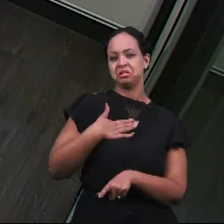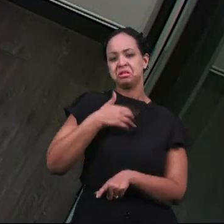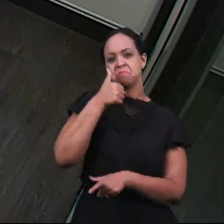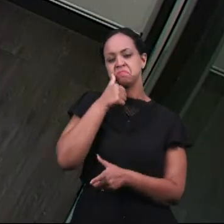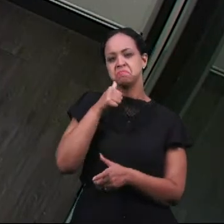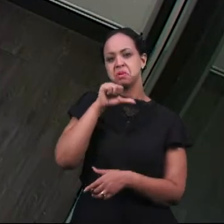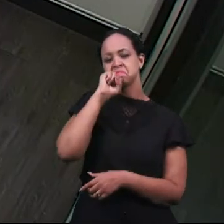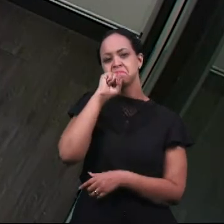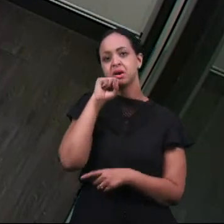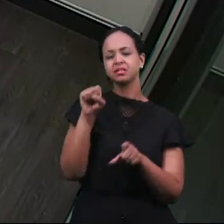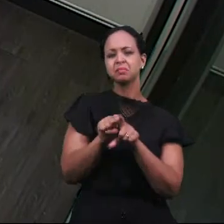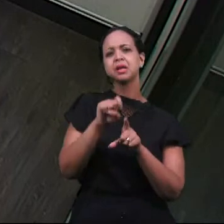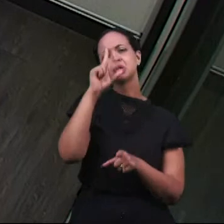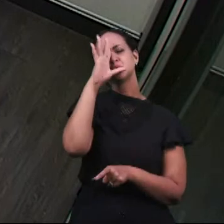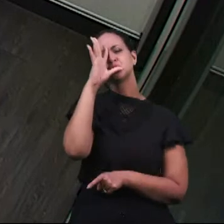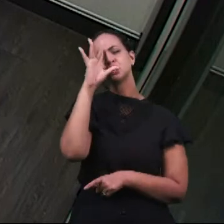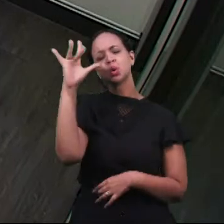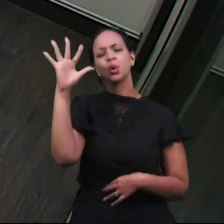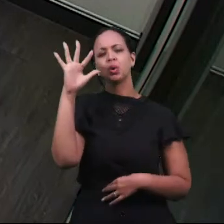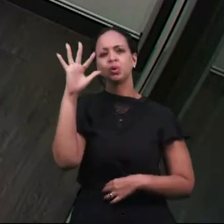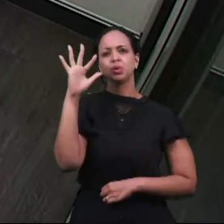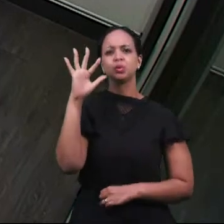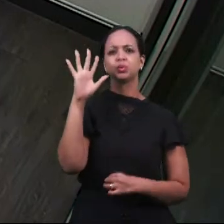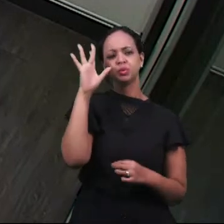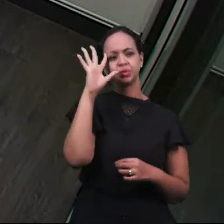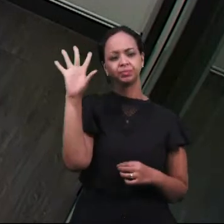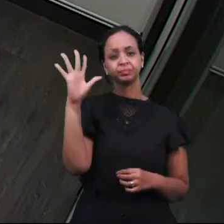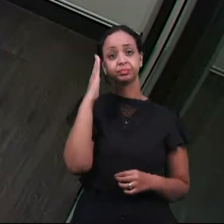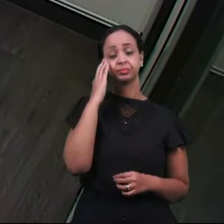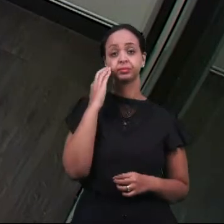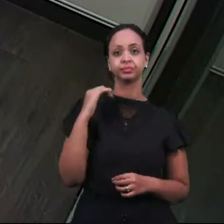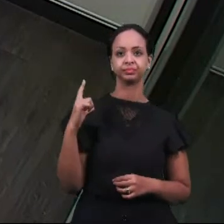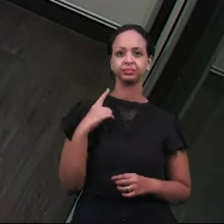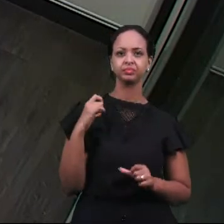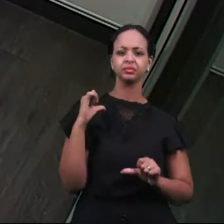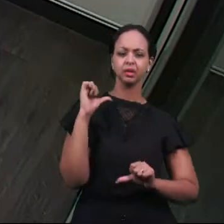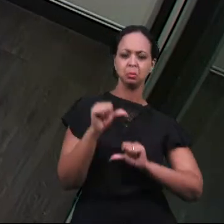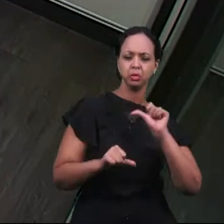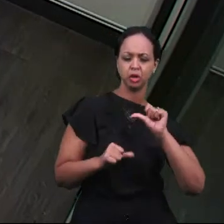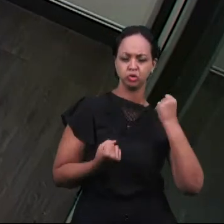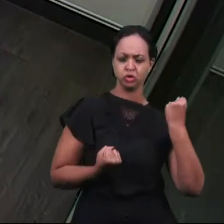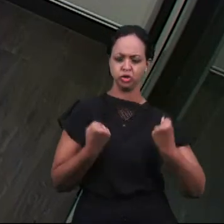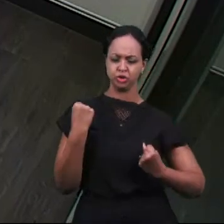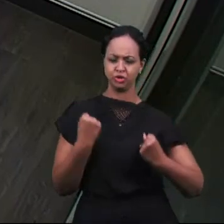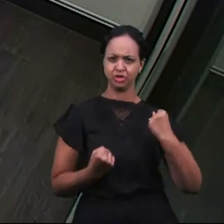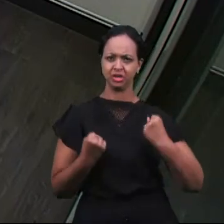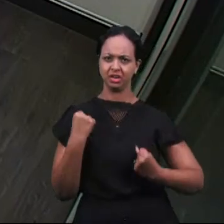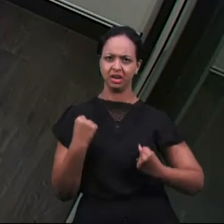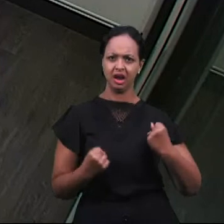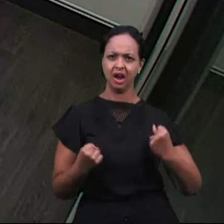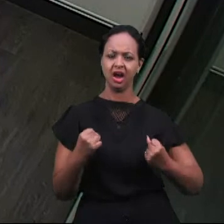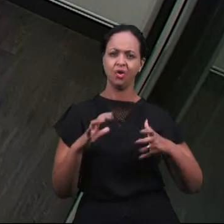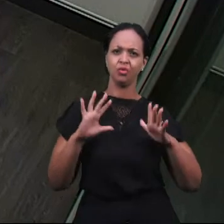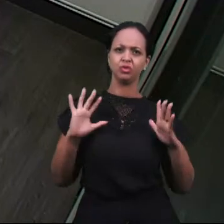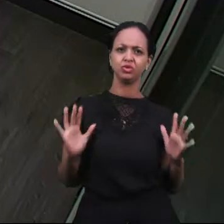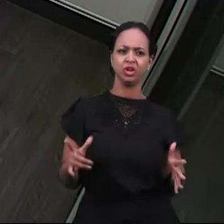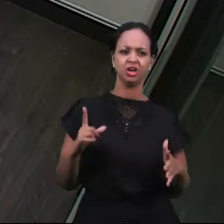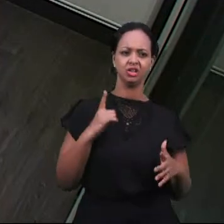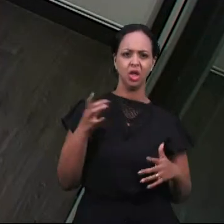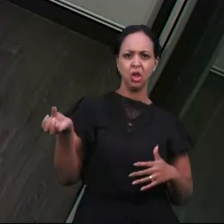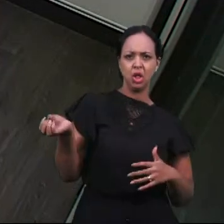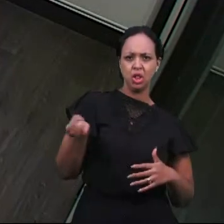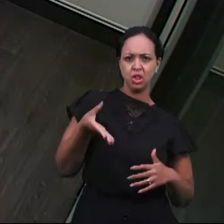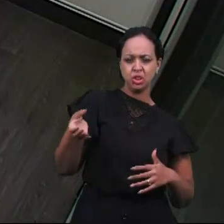né? O senhor dava sonhos, digamos, de trocando de carro, já estabelecendo uma nova